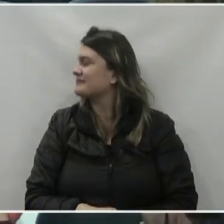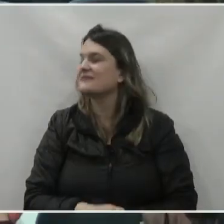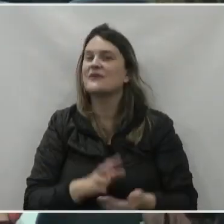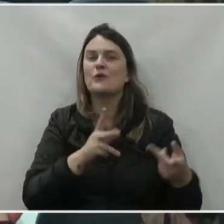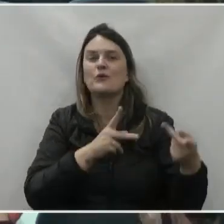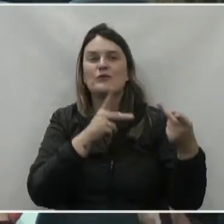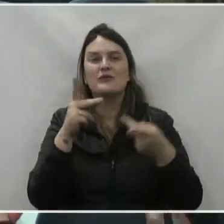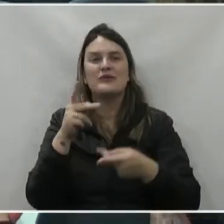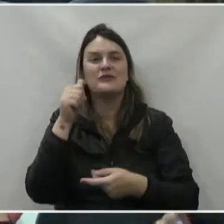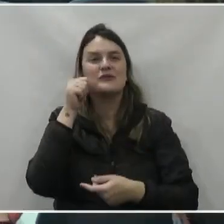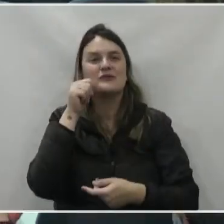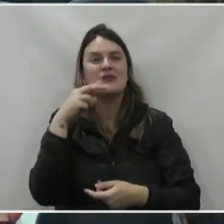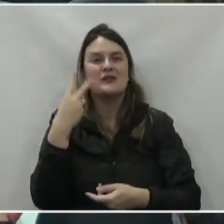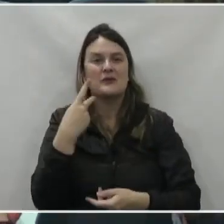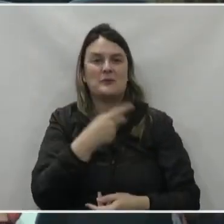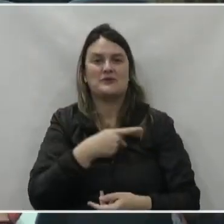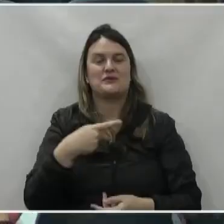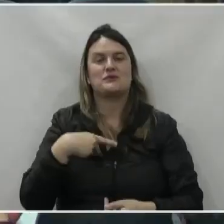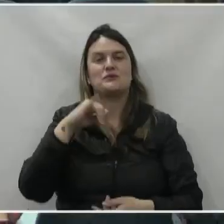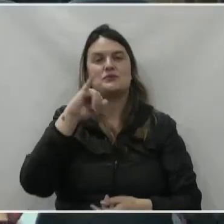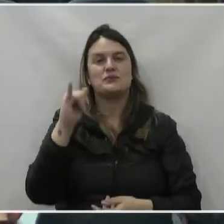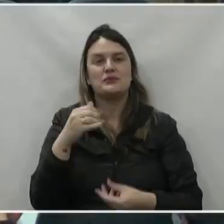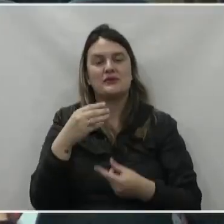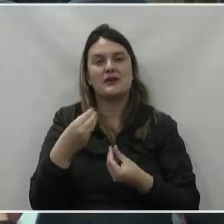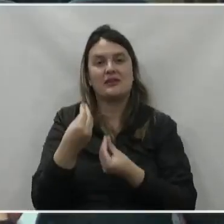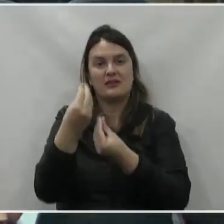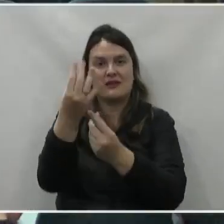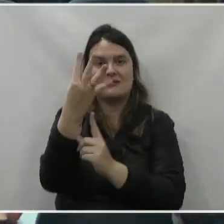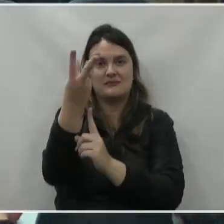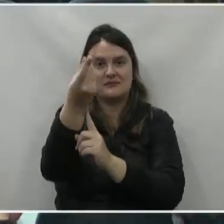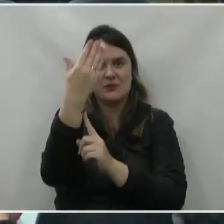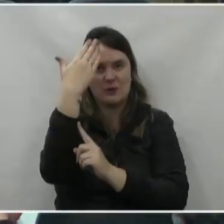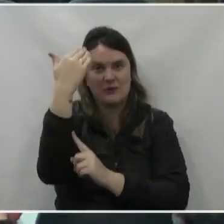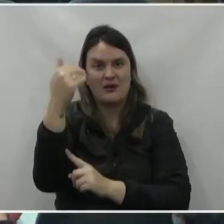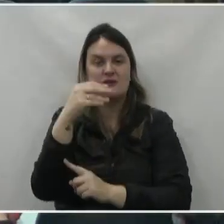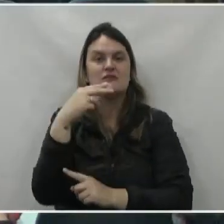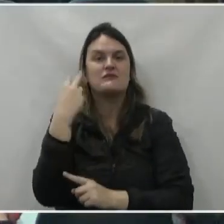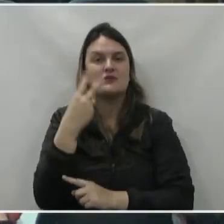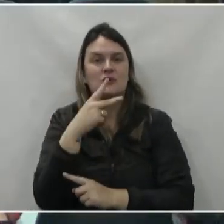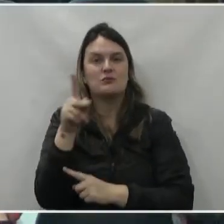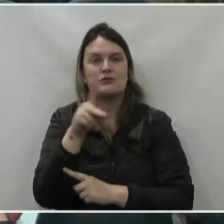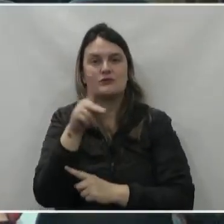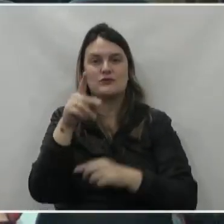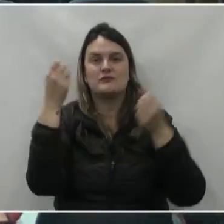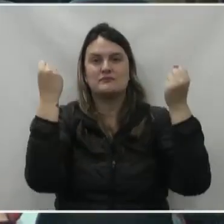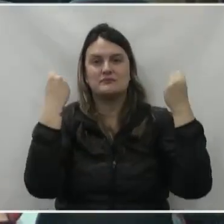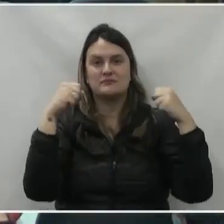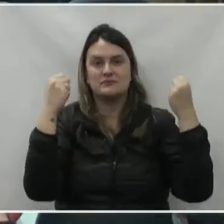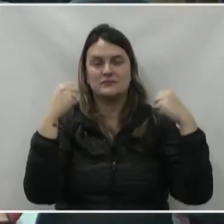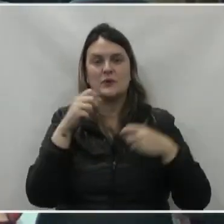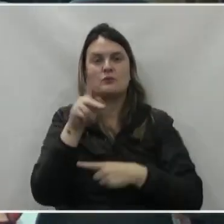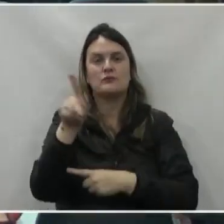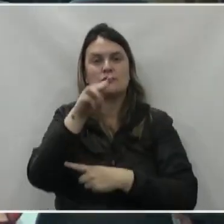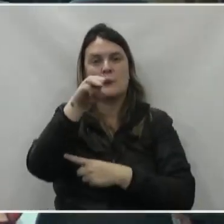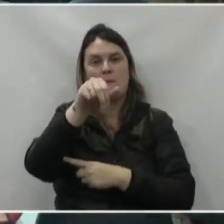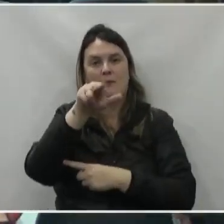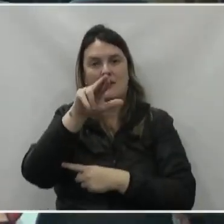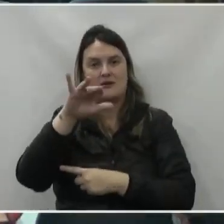Convido a vereadora pastora Josi para fazer a entrega da homenagem ao vereador professor de Educação Física,